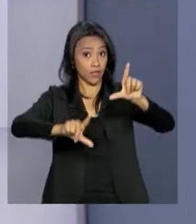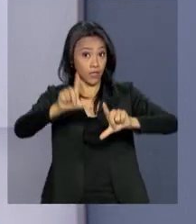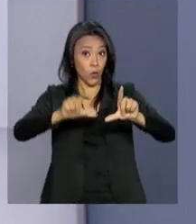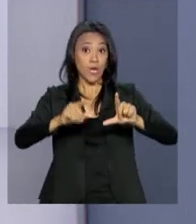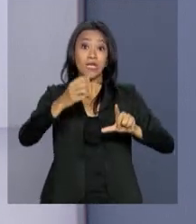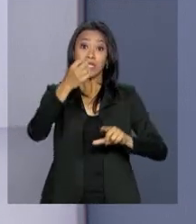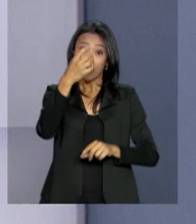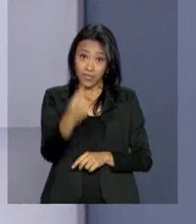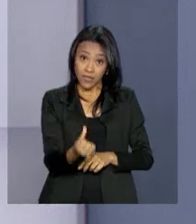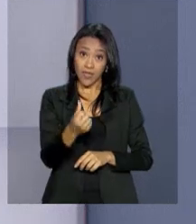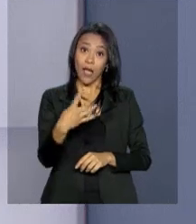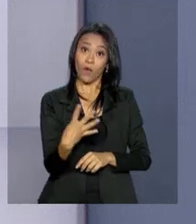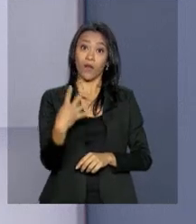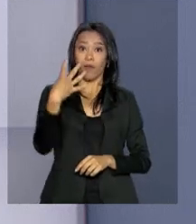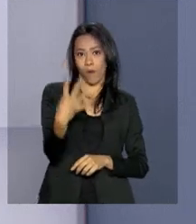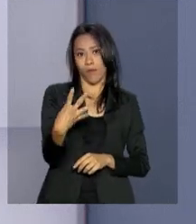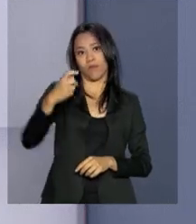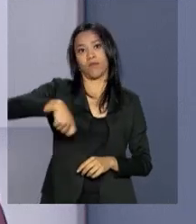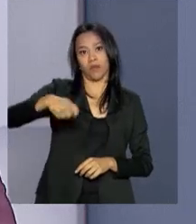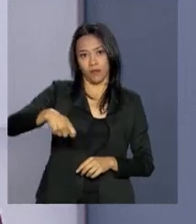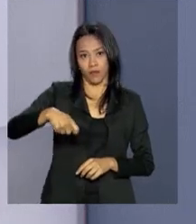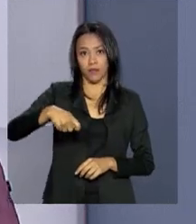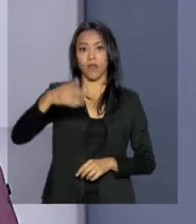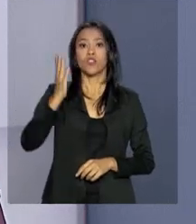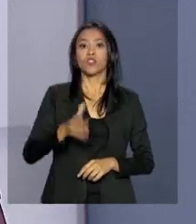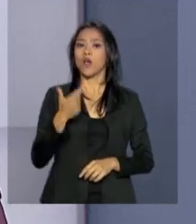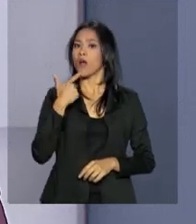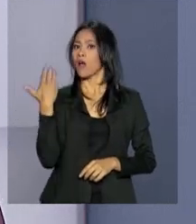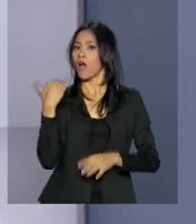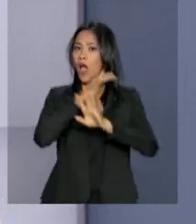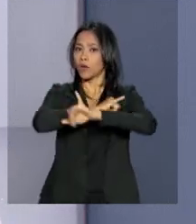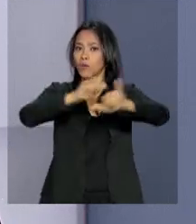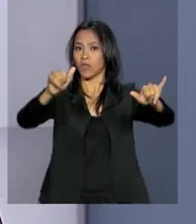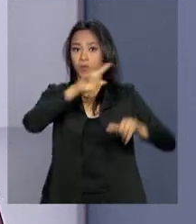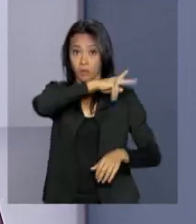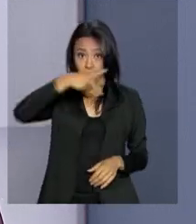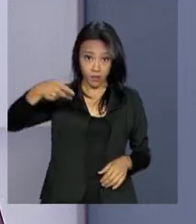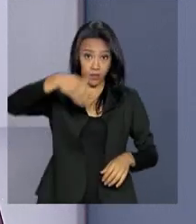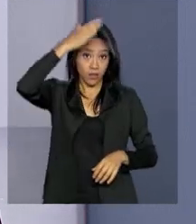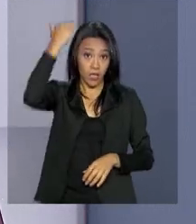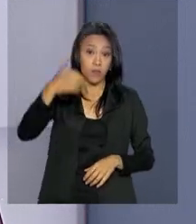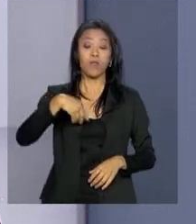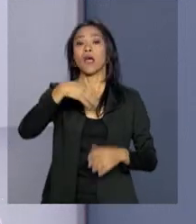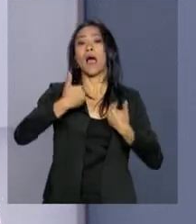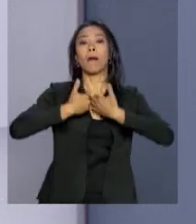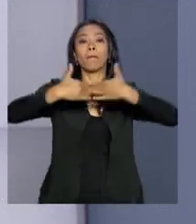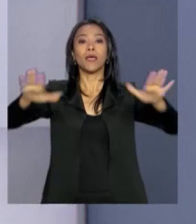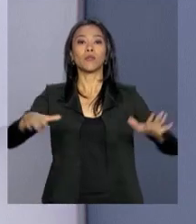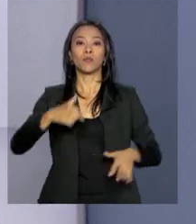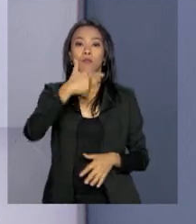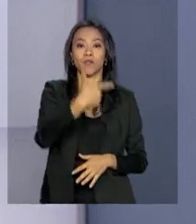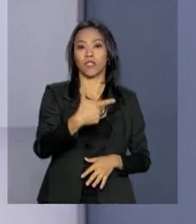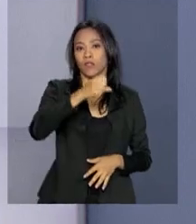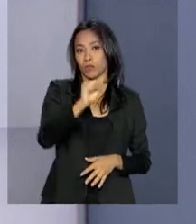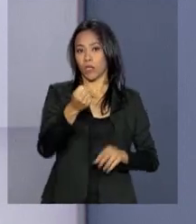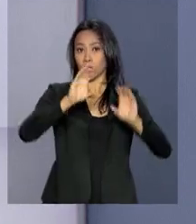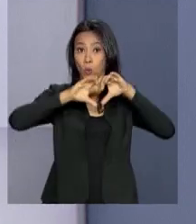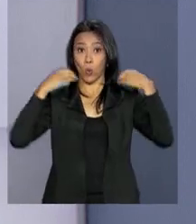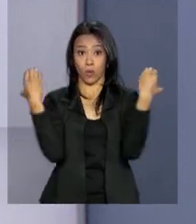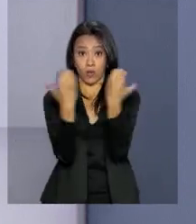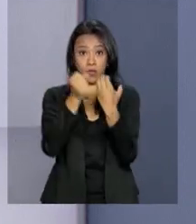seis anos para quatro meses o anúncio foi feito pelo presidente michel temer durante a abertura do 28º congresso